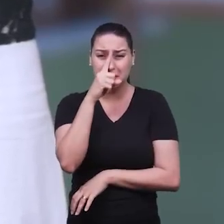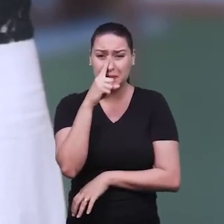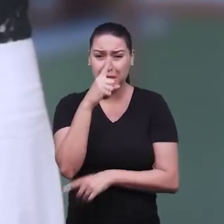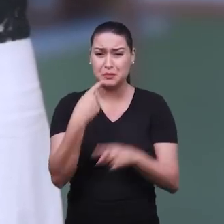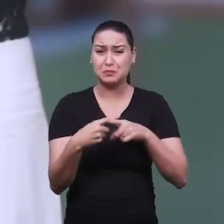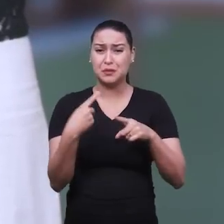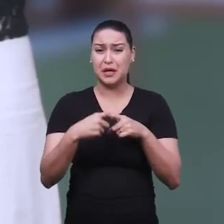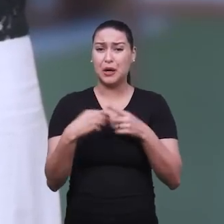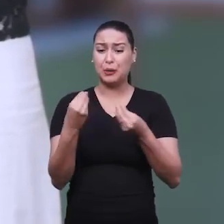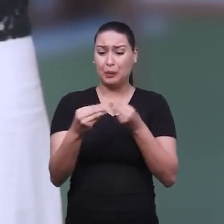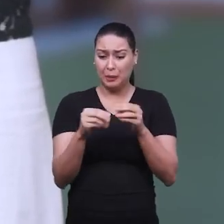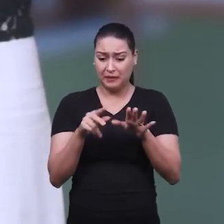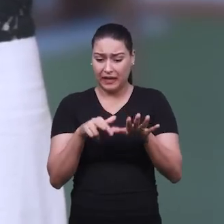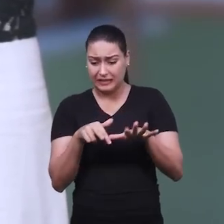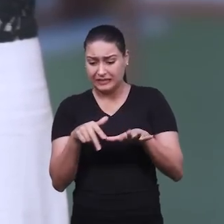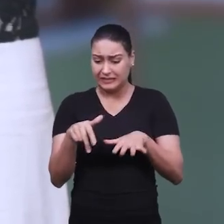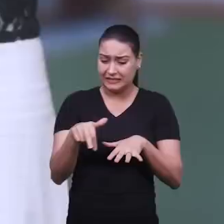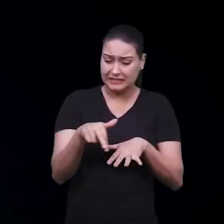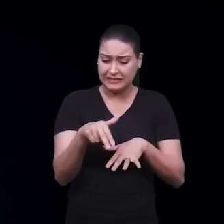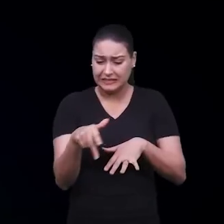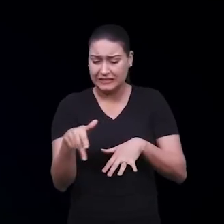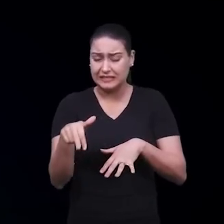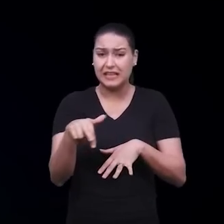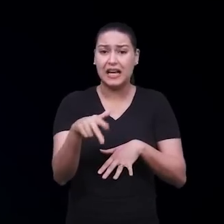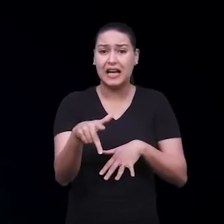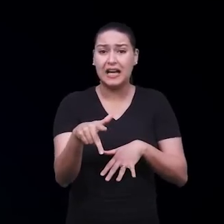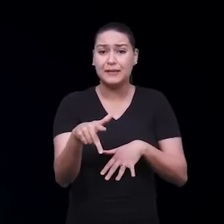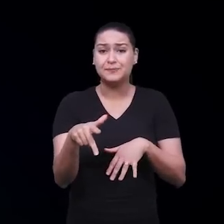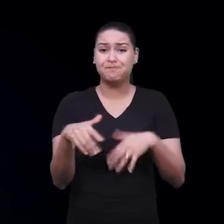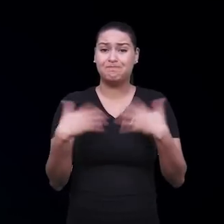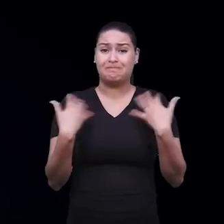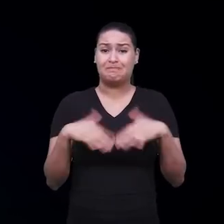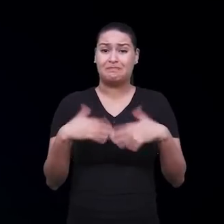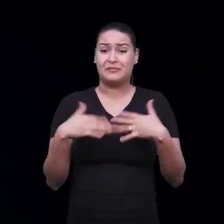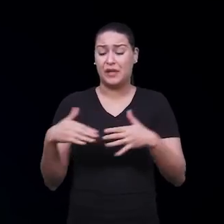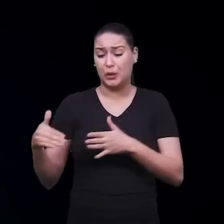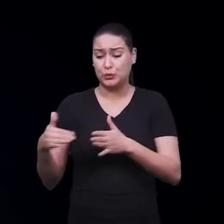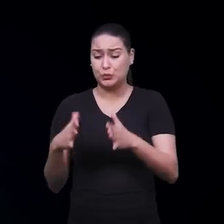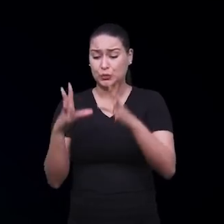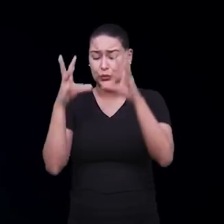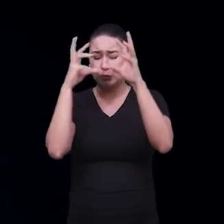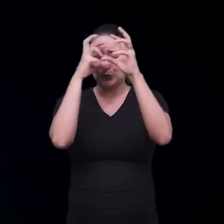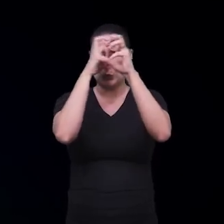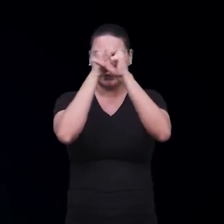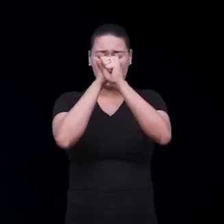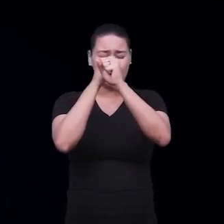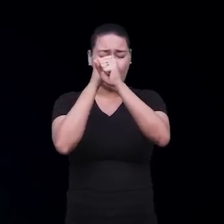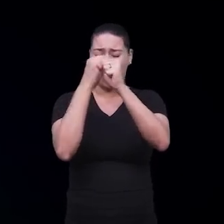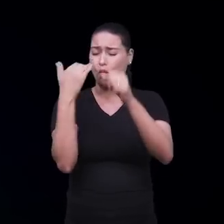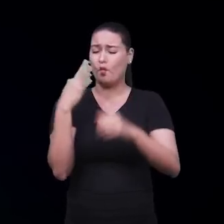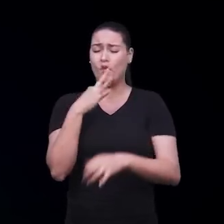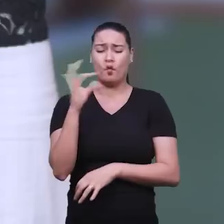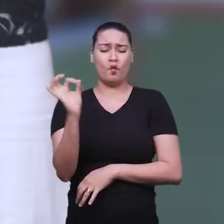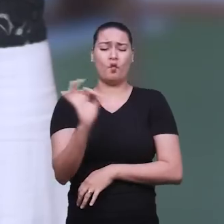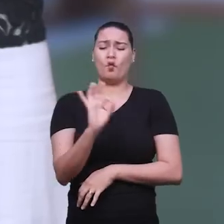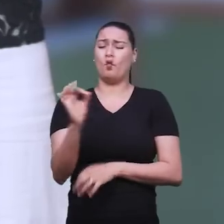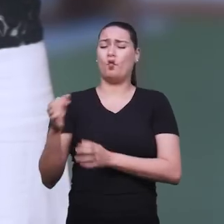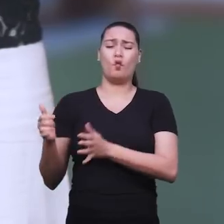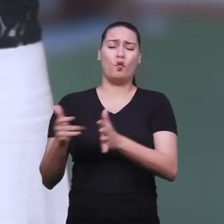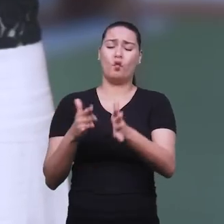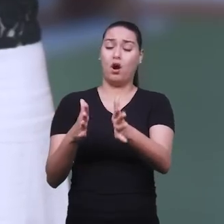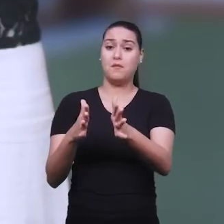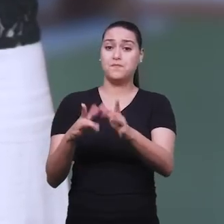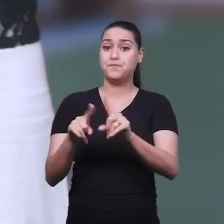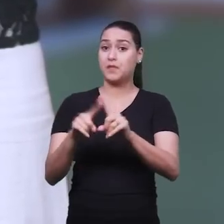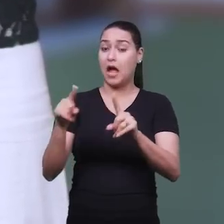perigo, pois não sabemos onde pisamos. No escuro, não conhecemos o caminho, mas se tiver a luz sobre